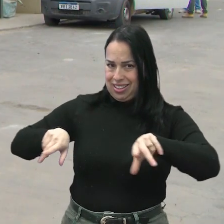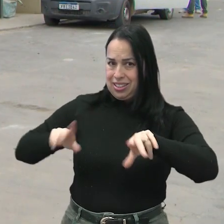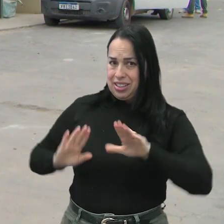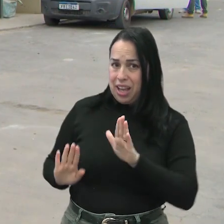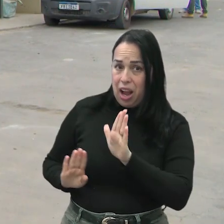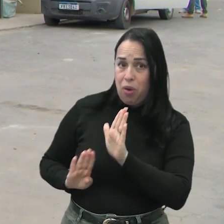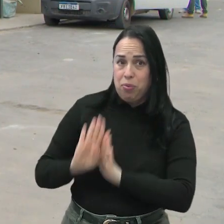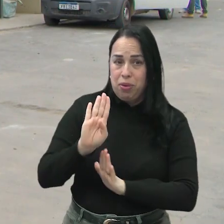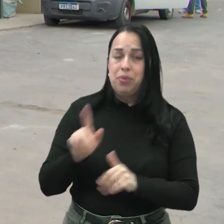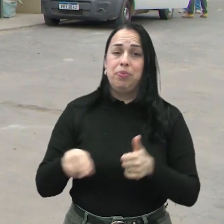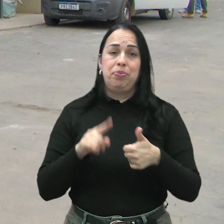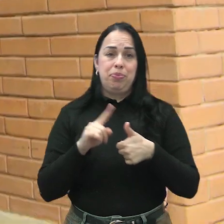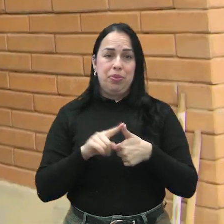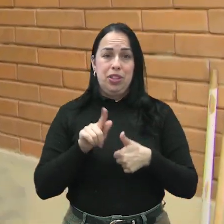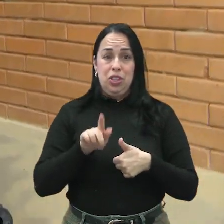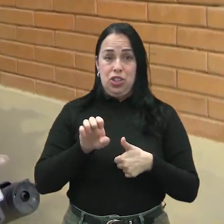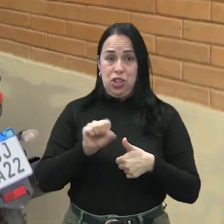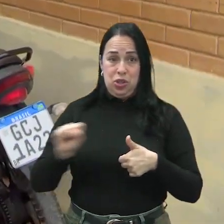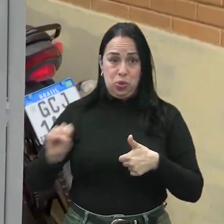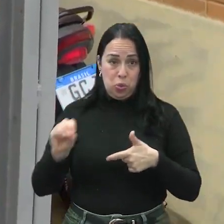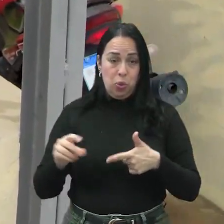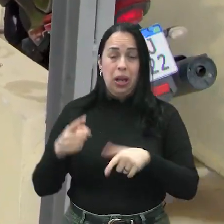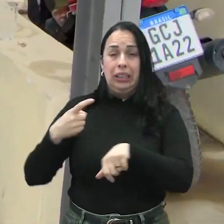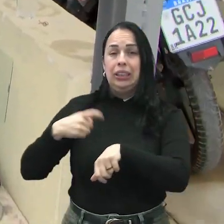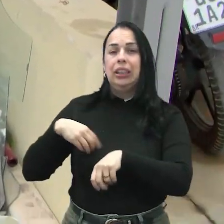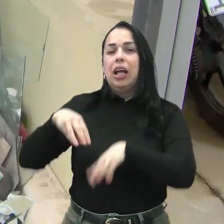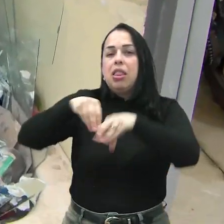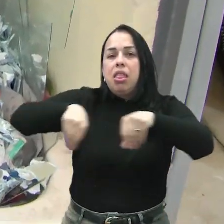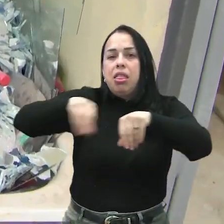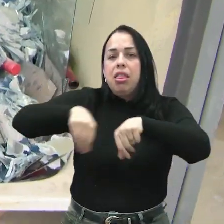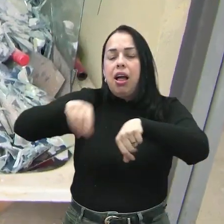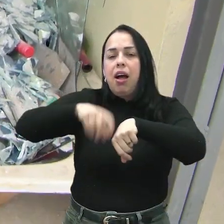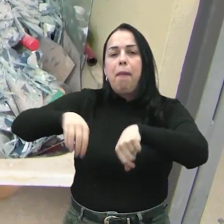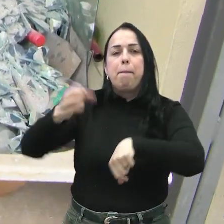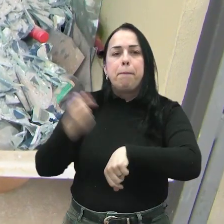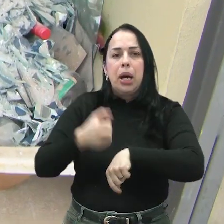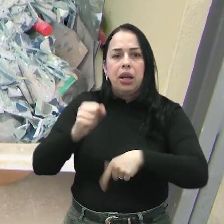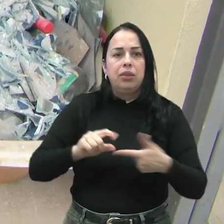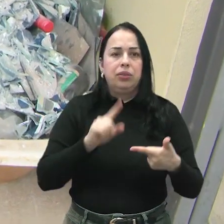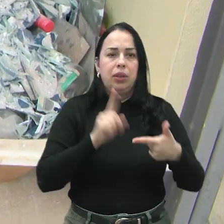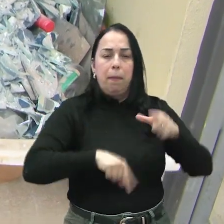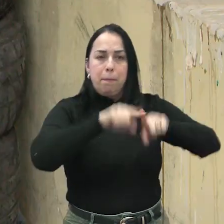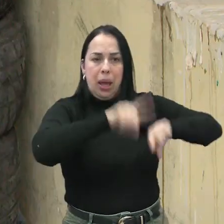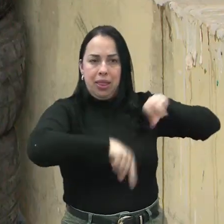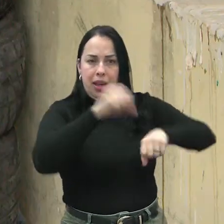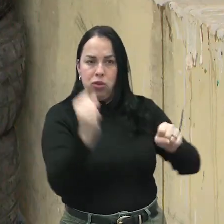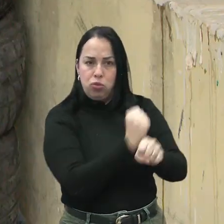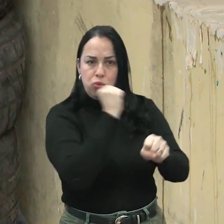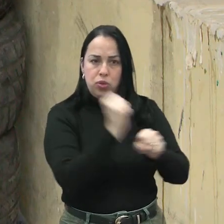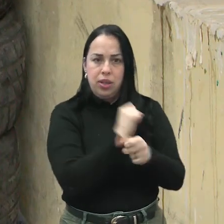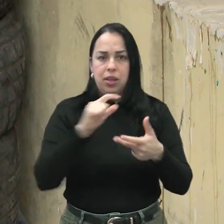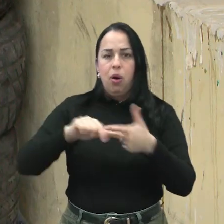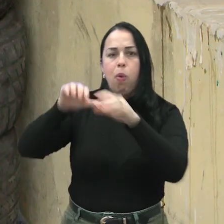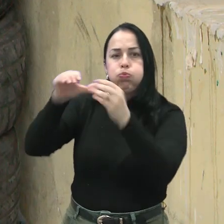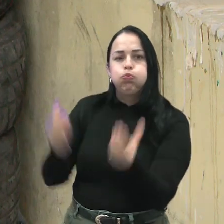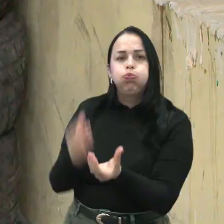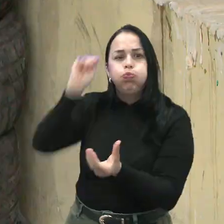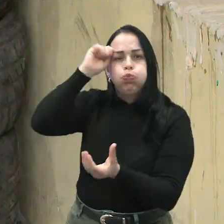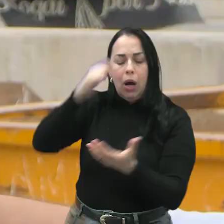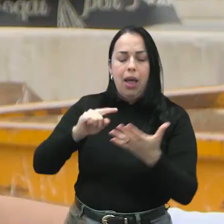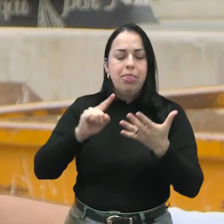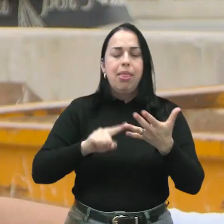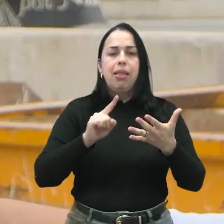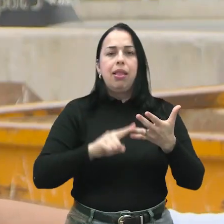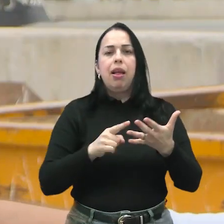apresentaram aumento no descarte estão gesso, resíduo da construção civil, pneus e